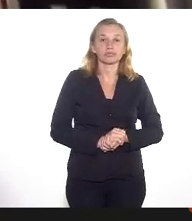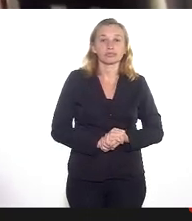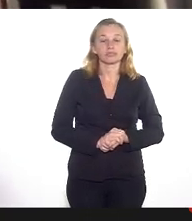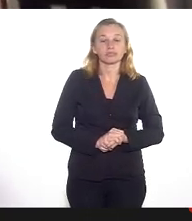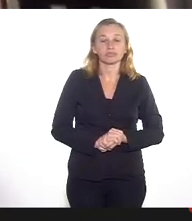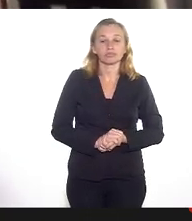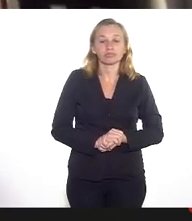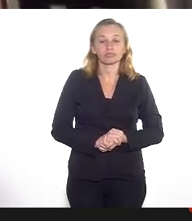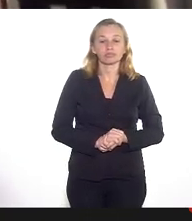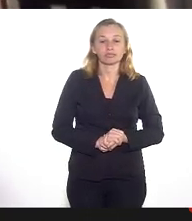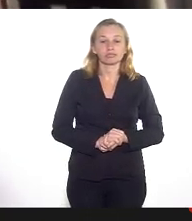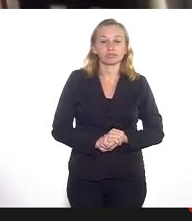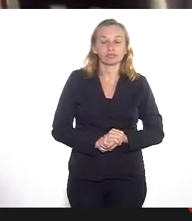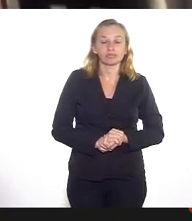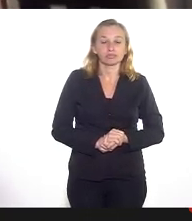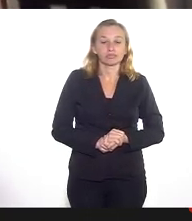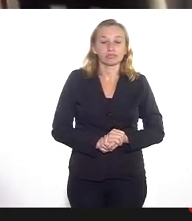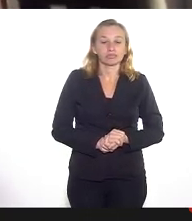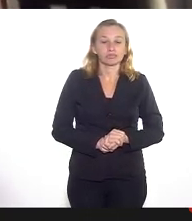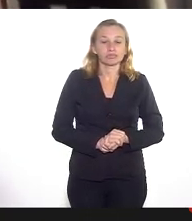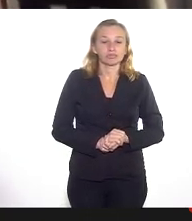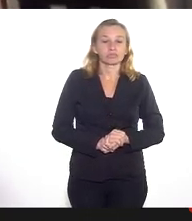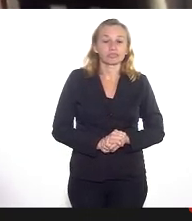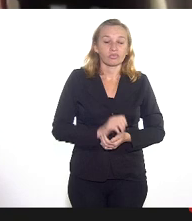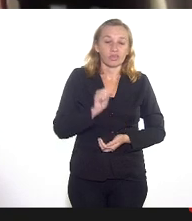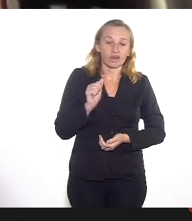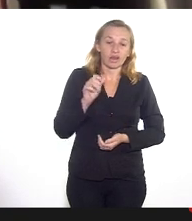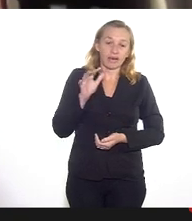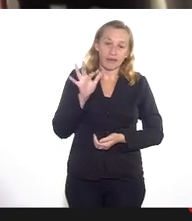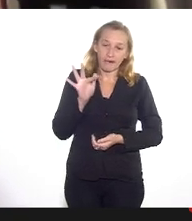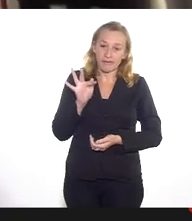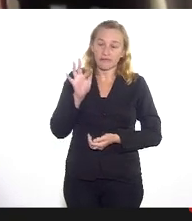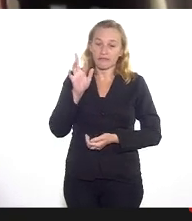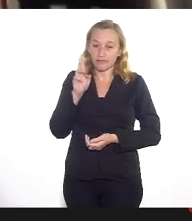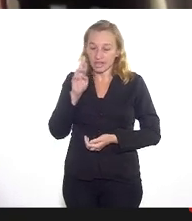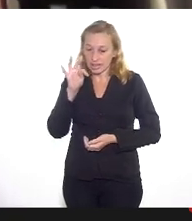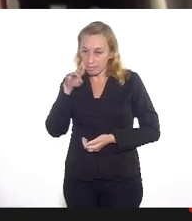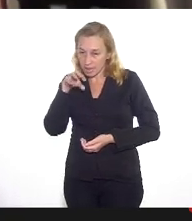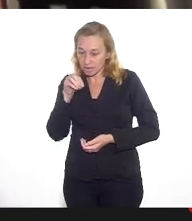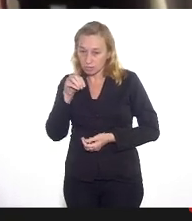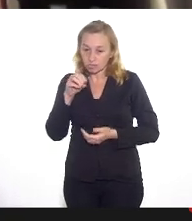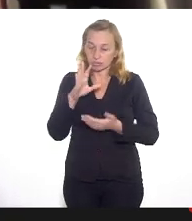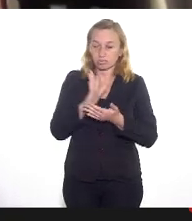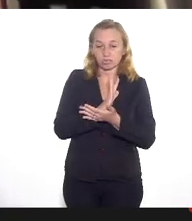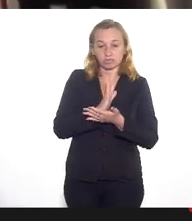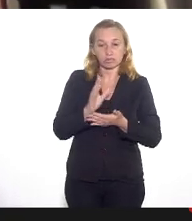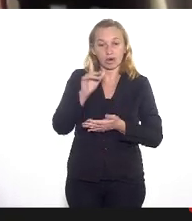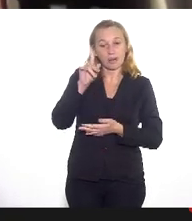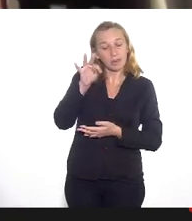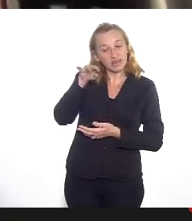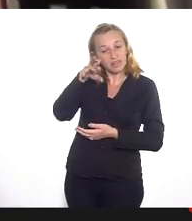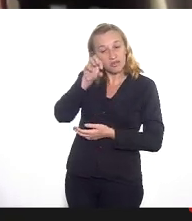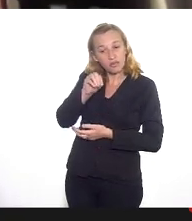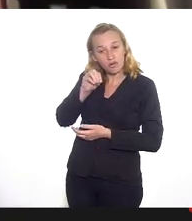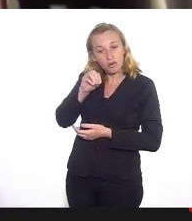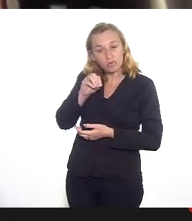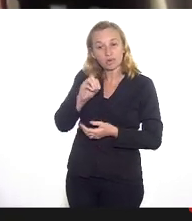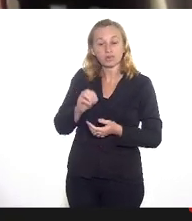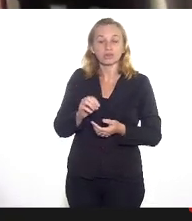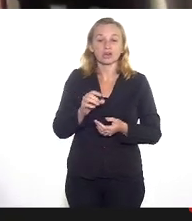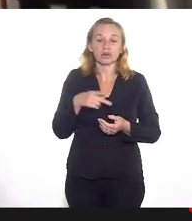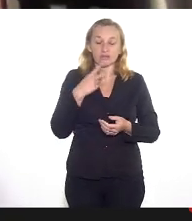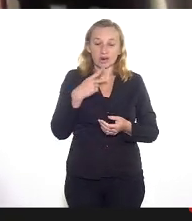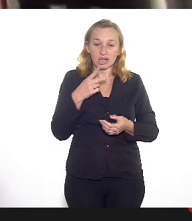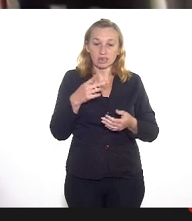determinado custo de afretamento, um afretamento de uma determinada plataforma. Isso é explicitado de forma